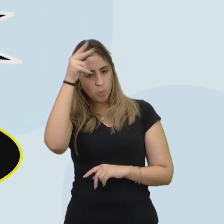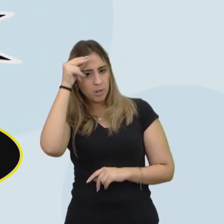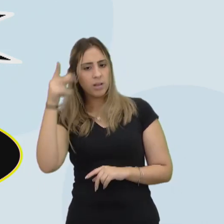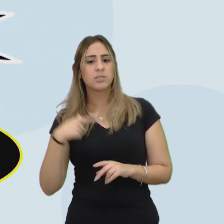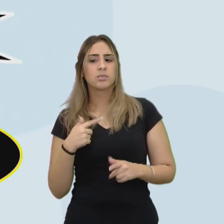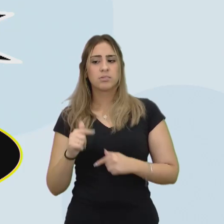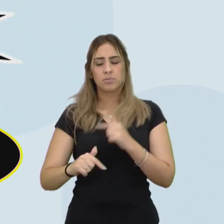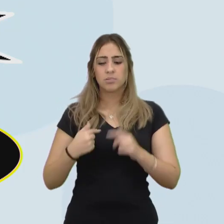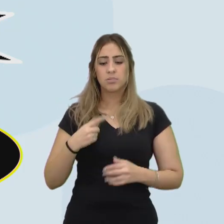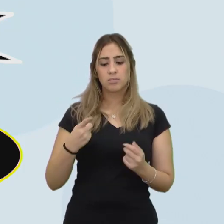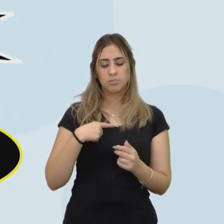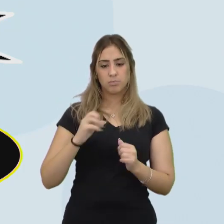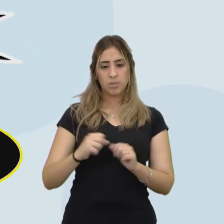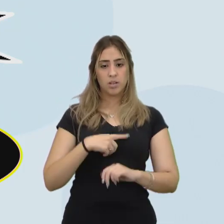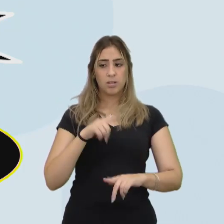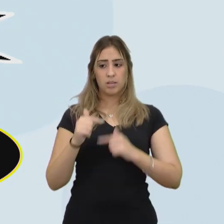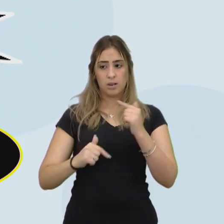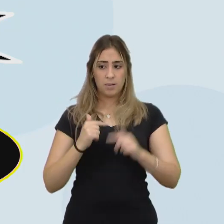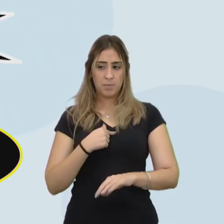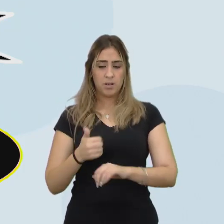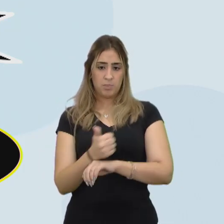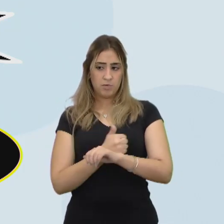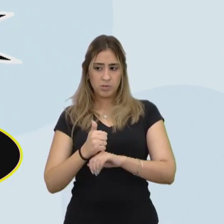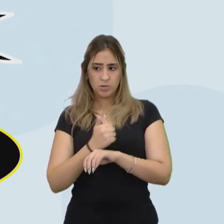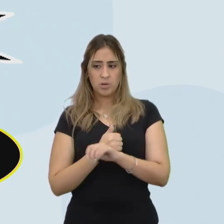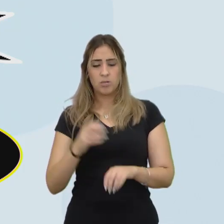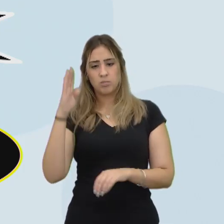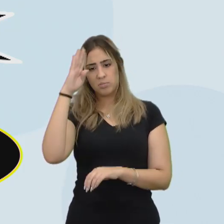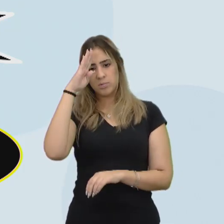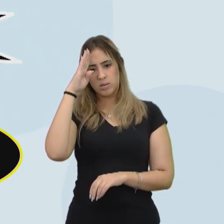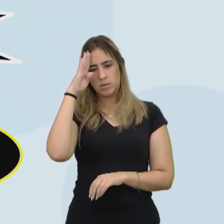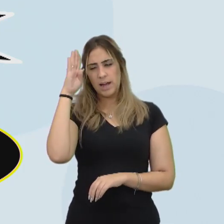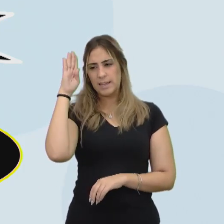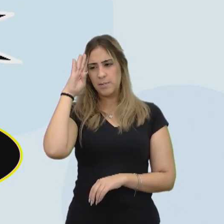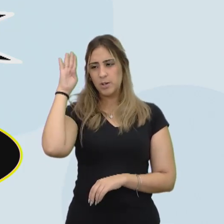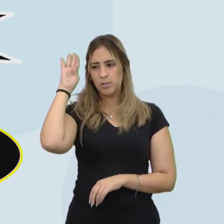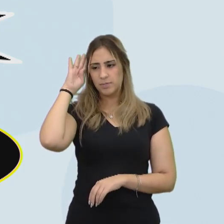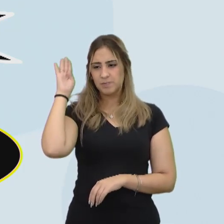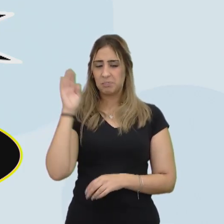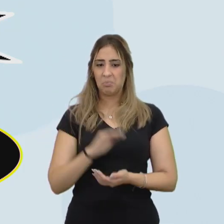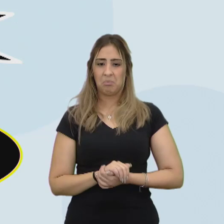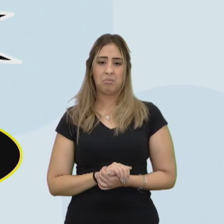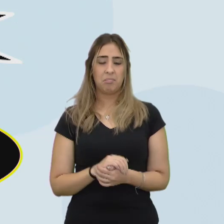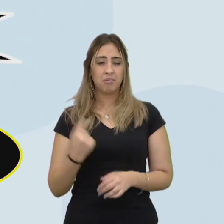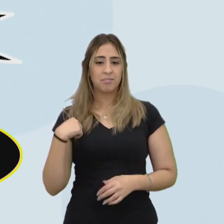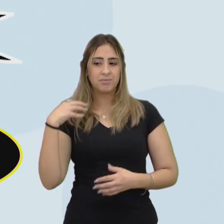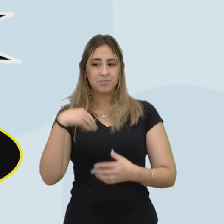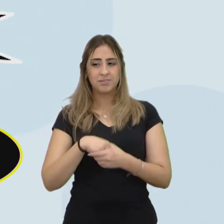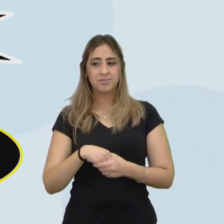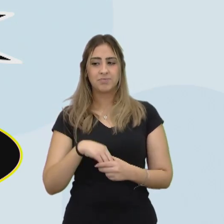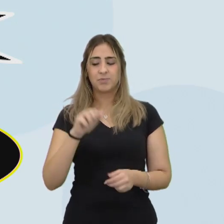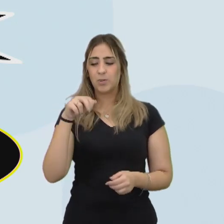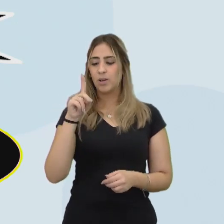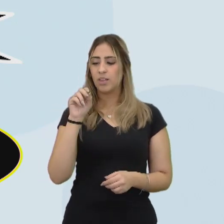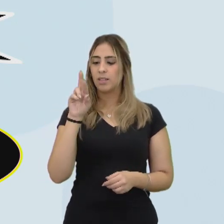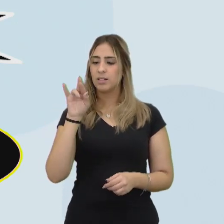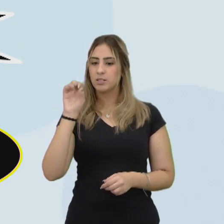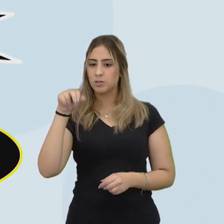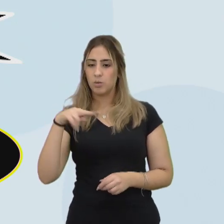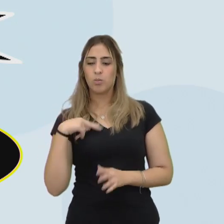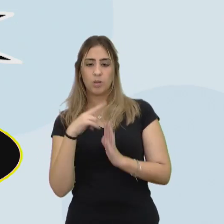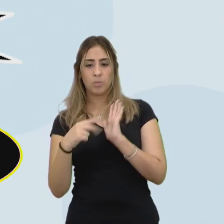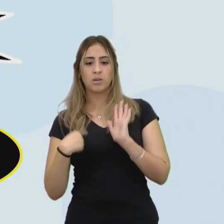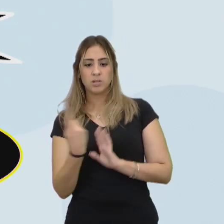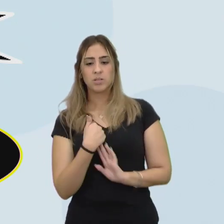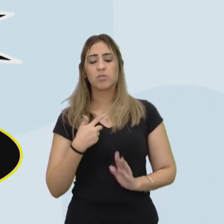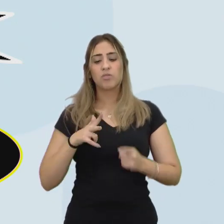acesso à evolução acadêmica e profissional, direitos civis e políticos. Enquanto a etnia segregada, o Anderson leu pra gente,